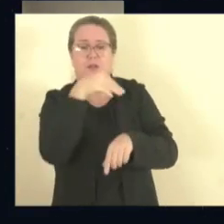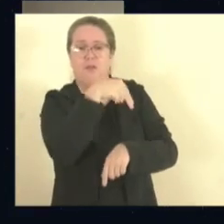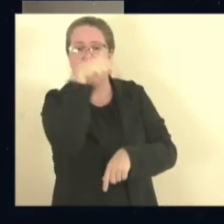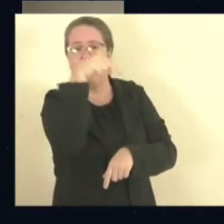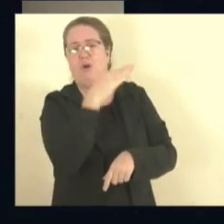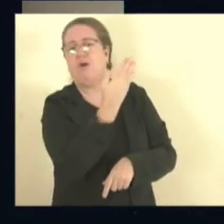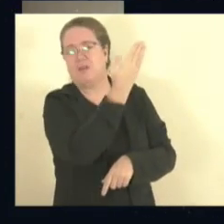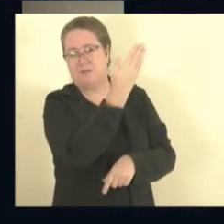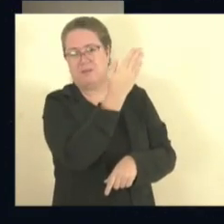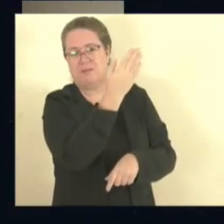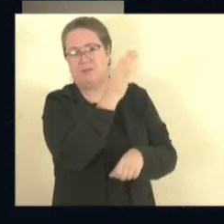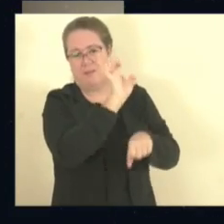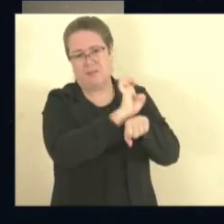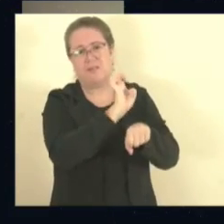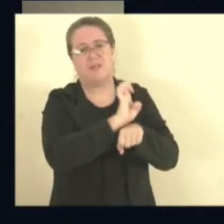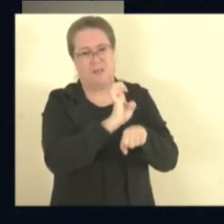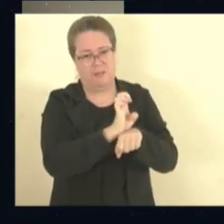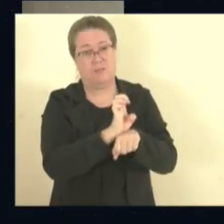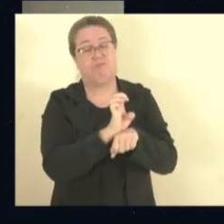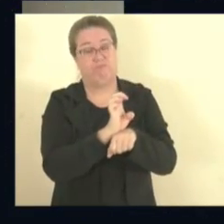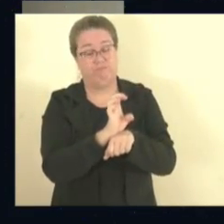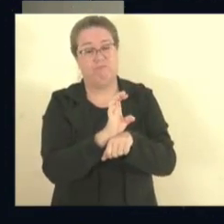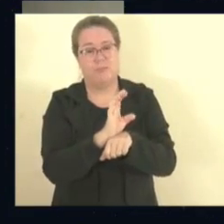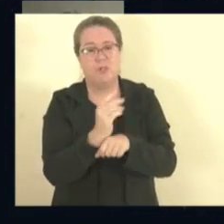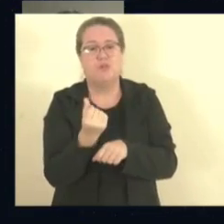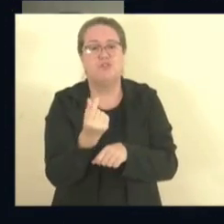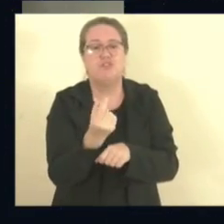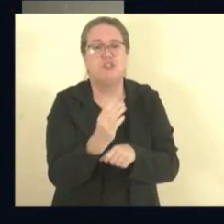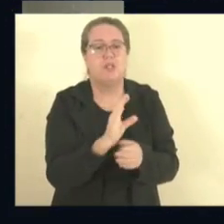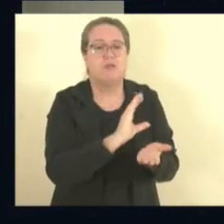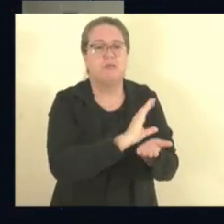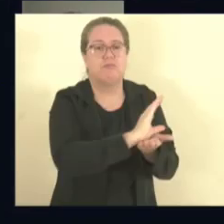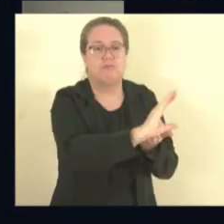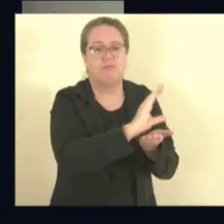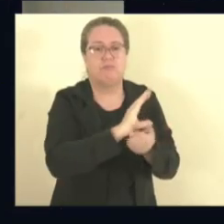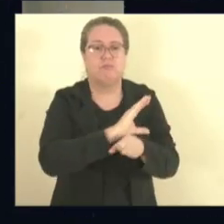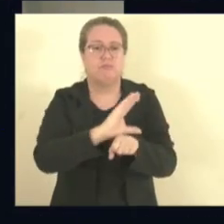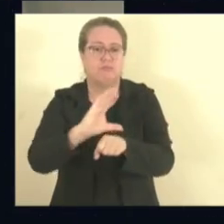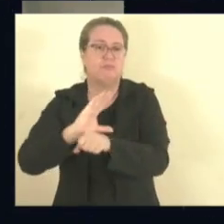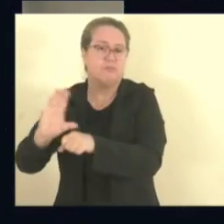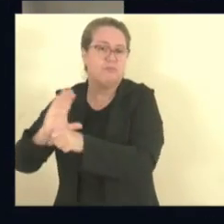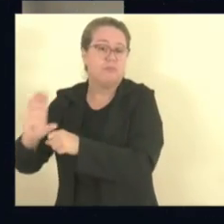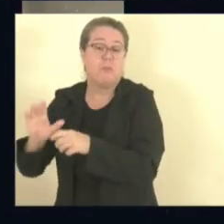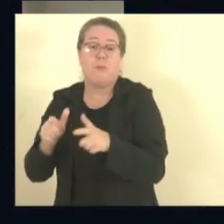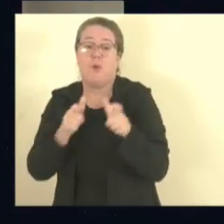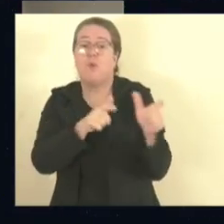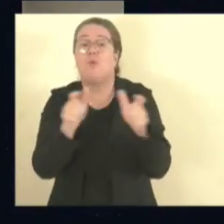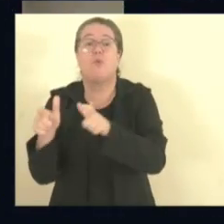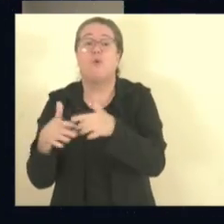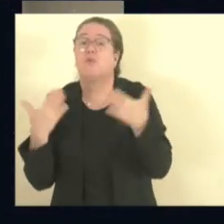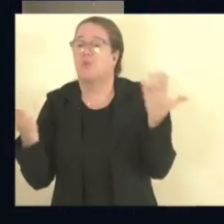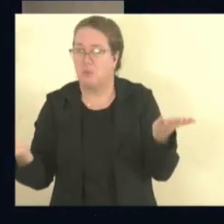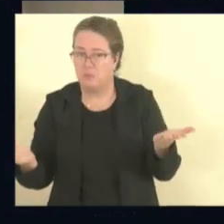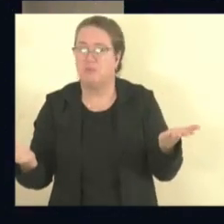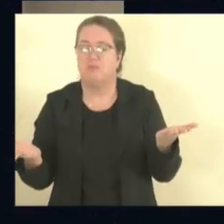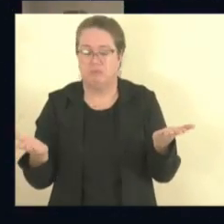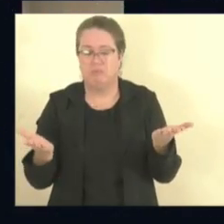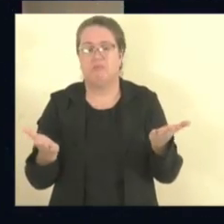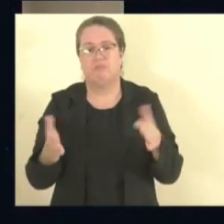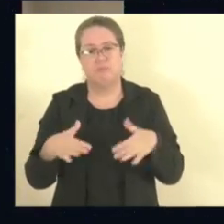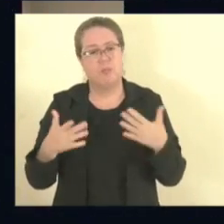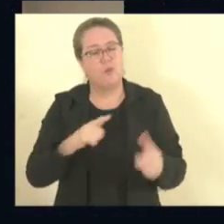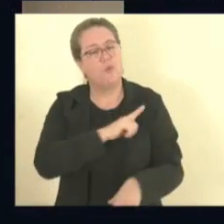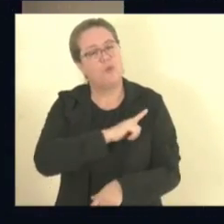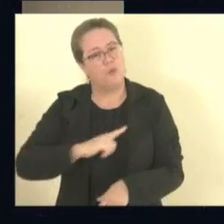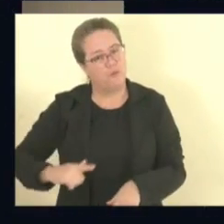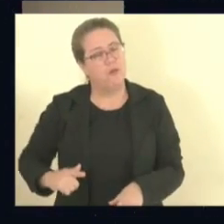recurso seria aplicado. E nós temos a validação popular de representatividade para levar essas demandas. Talvez o governo, o